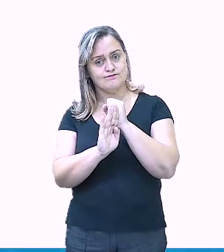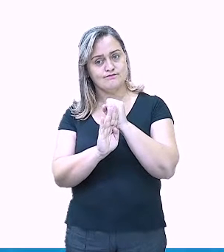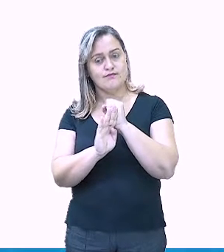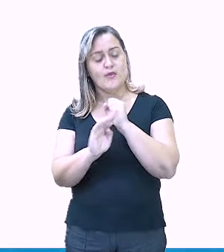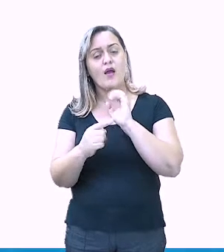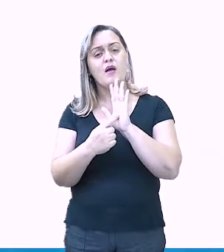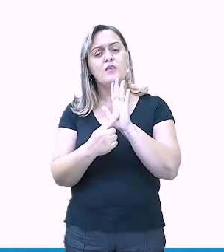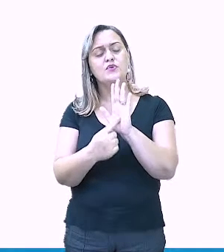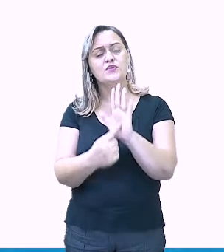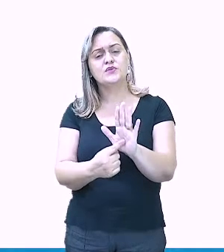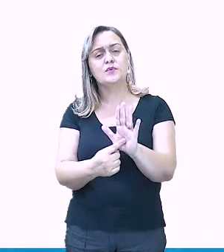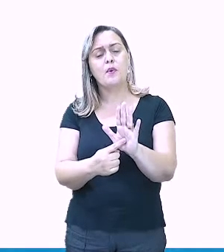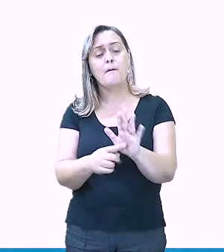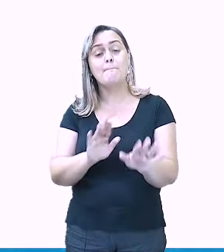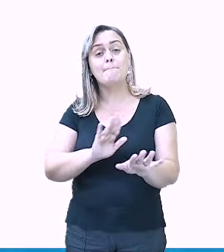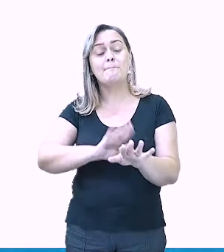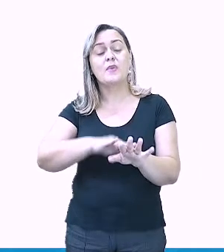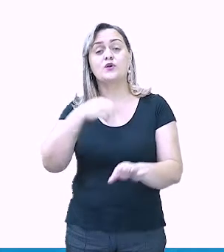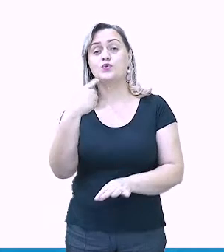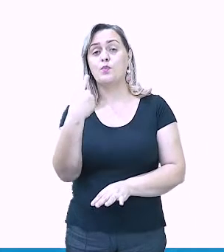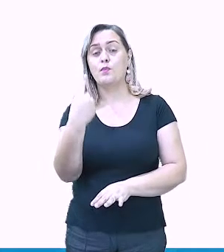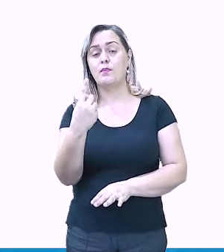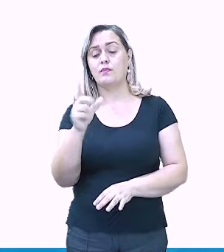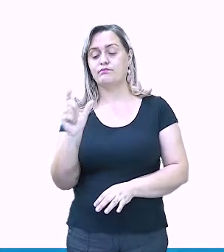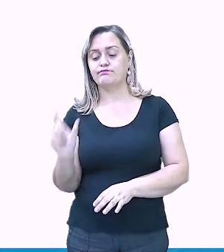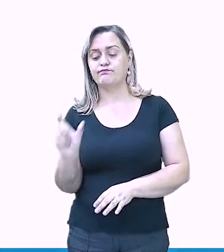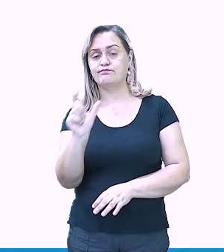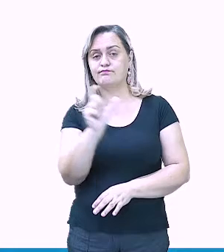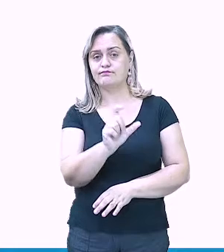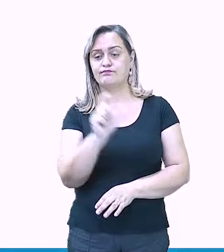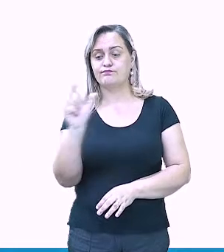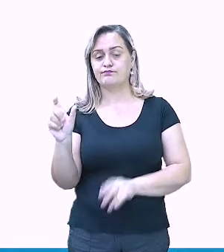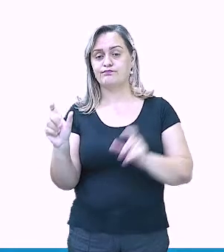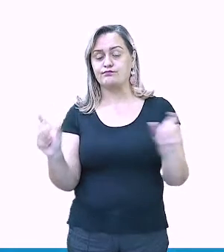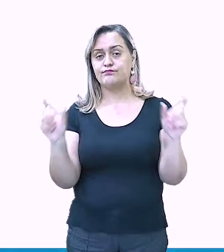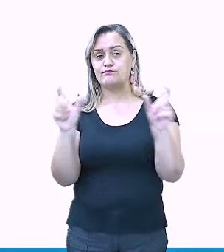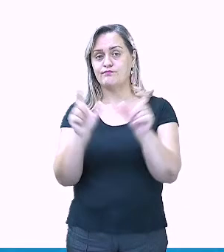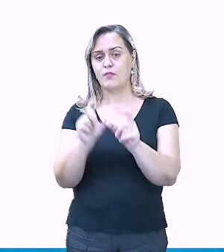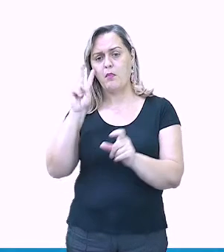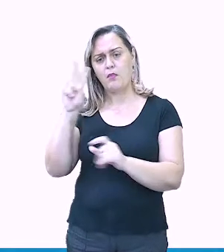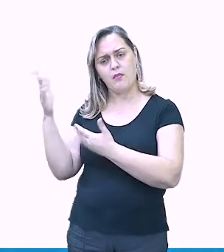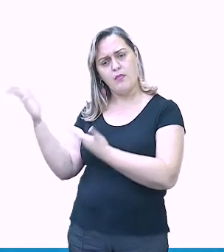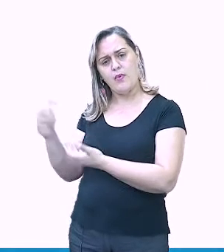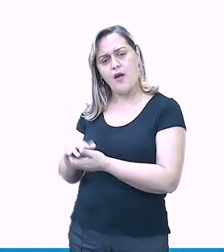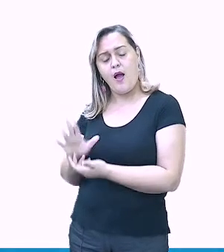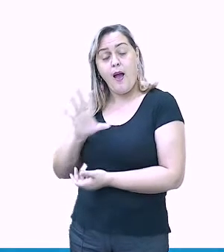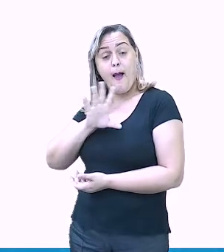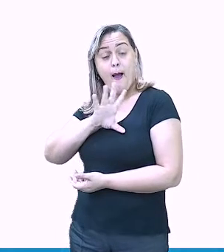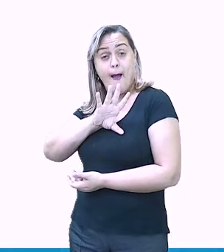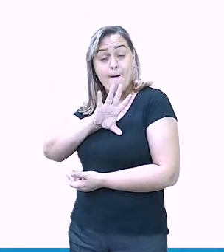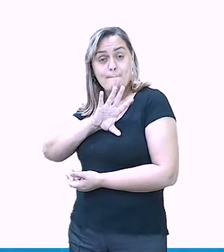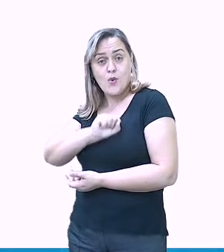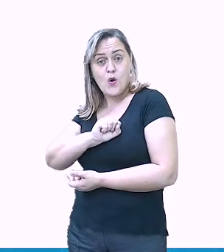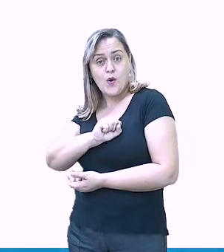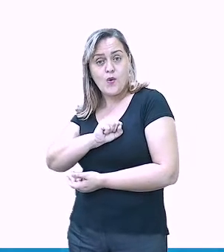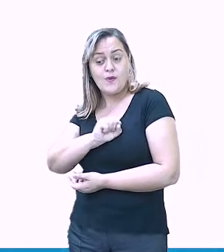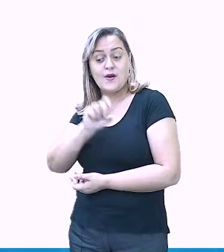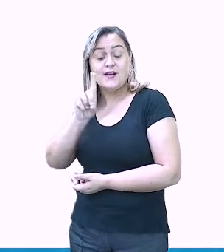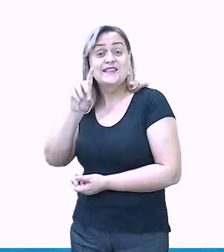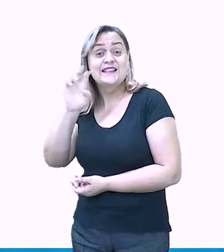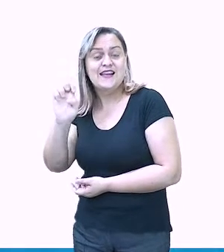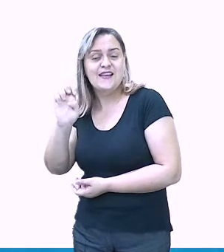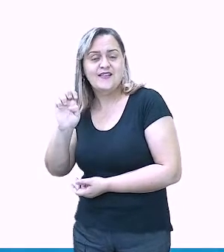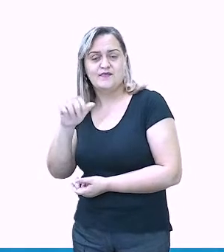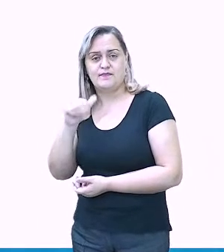representada por mais de uma palavra. E aqui temos um exemplo, olha lá, amor de mãe.